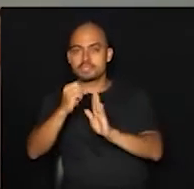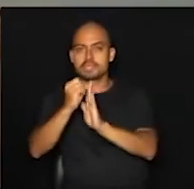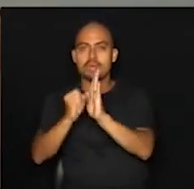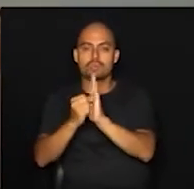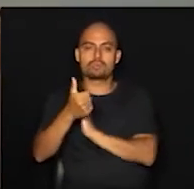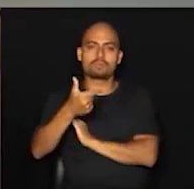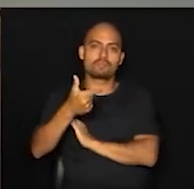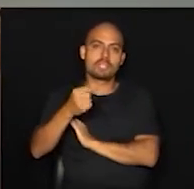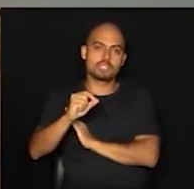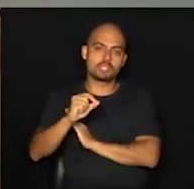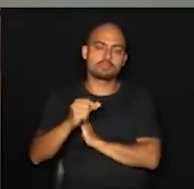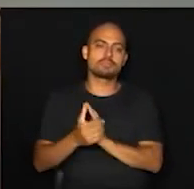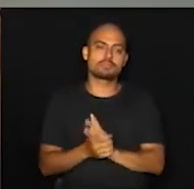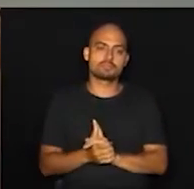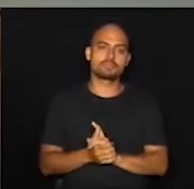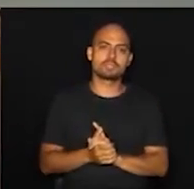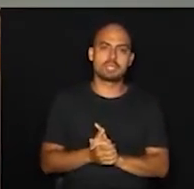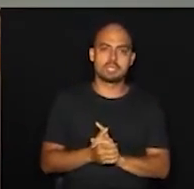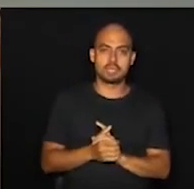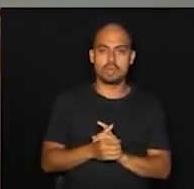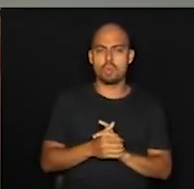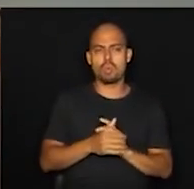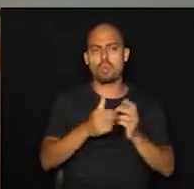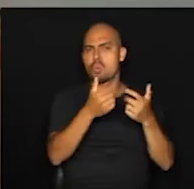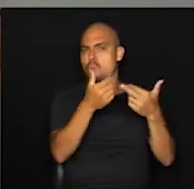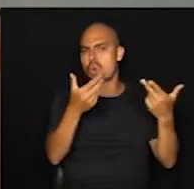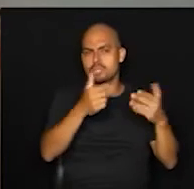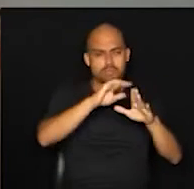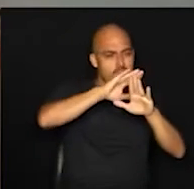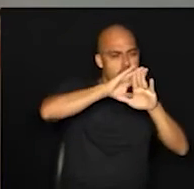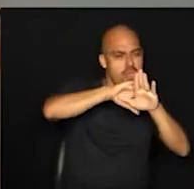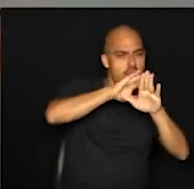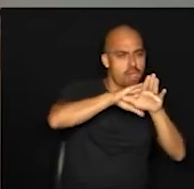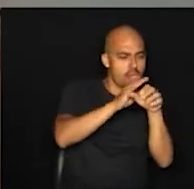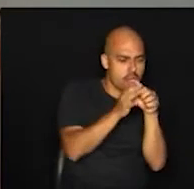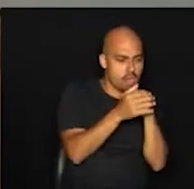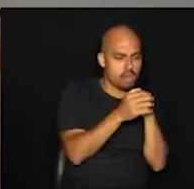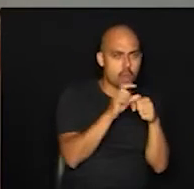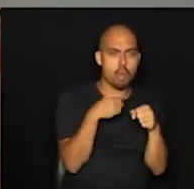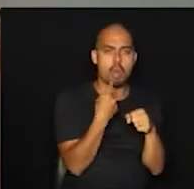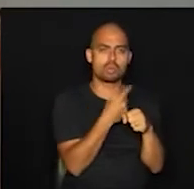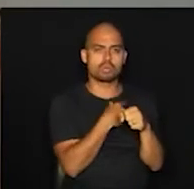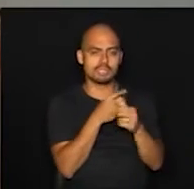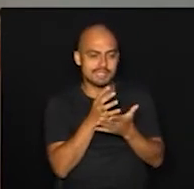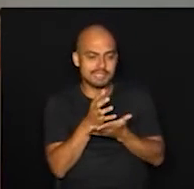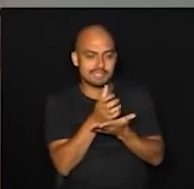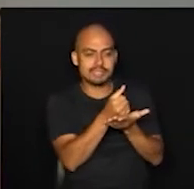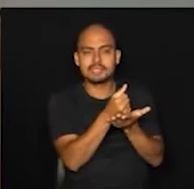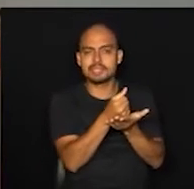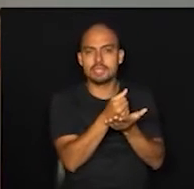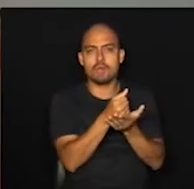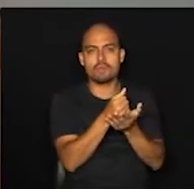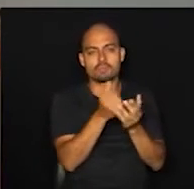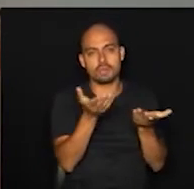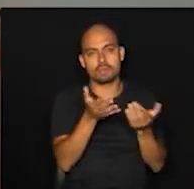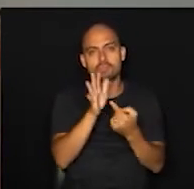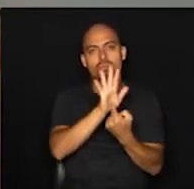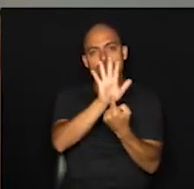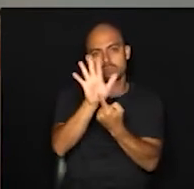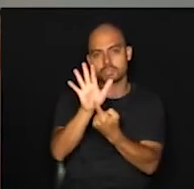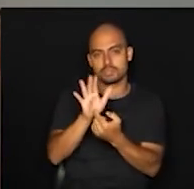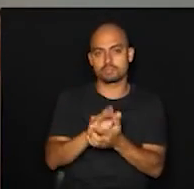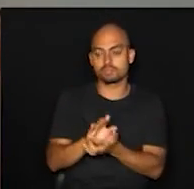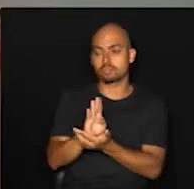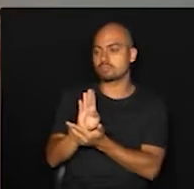escondido, muito apagado, muito desconhecido e que a gente tenta trazer à luz ali no livro.